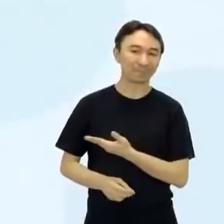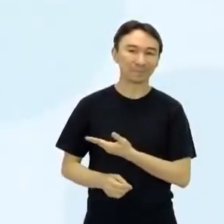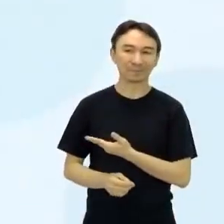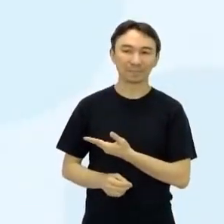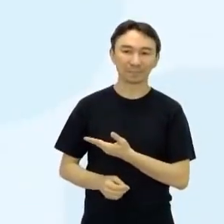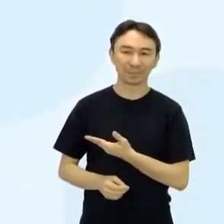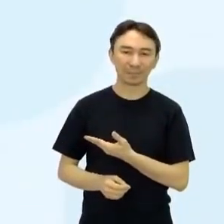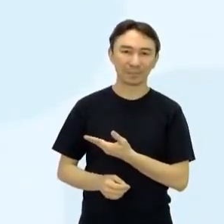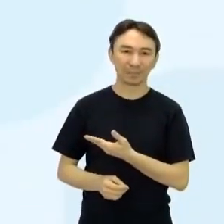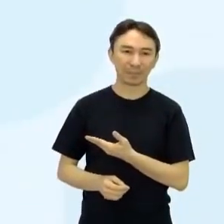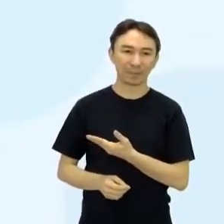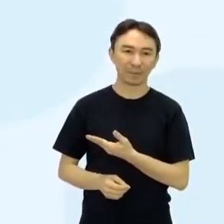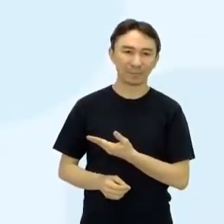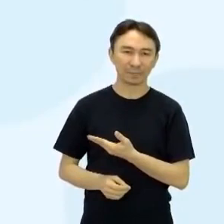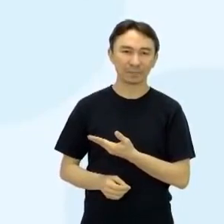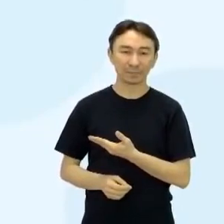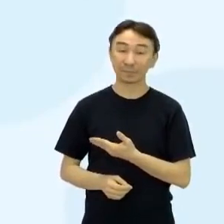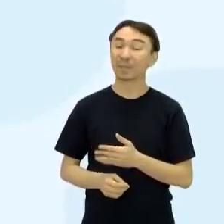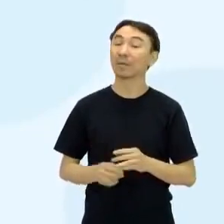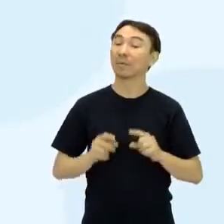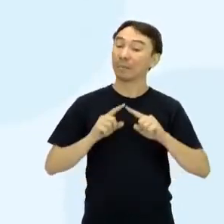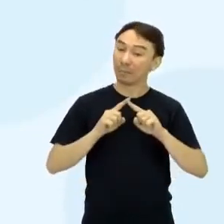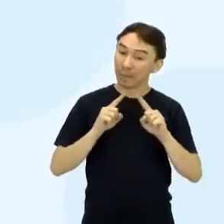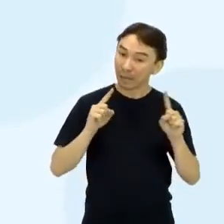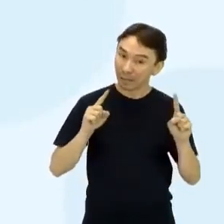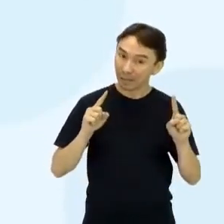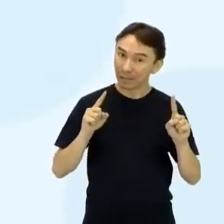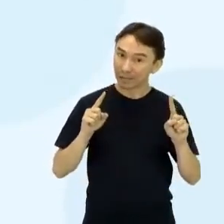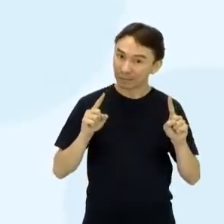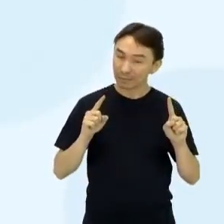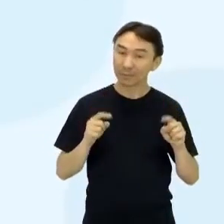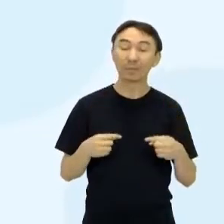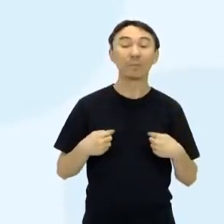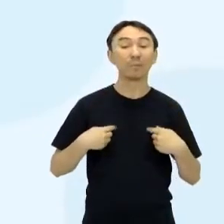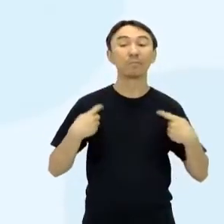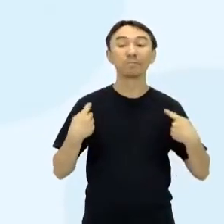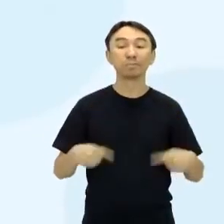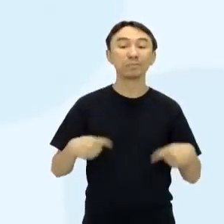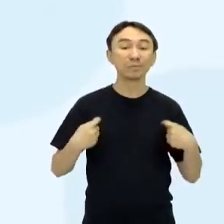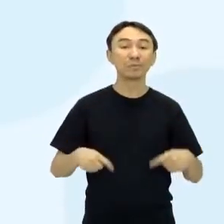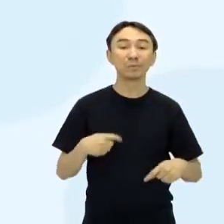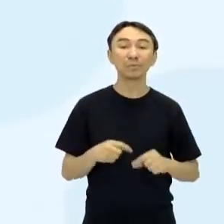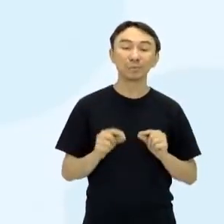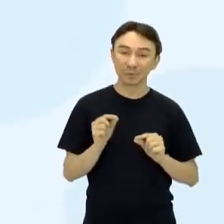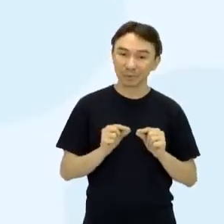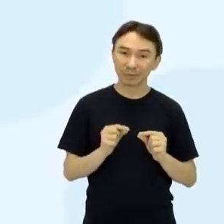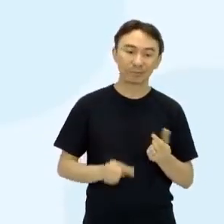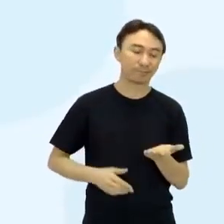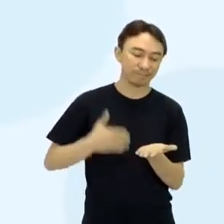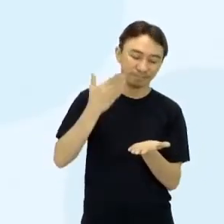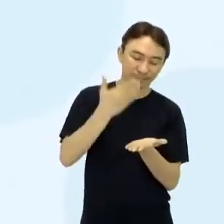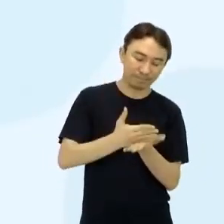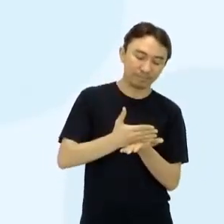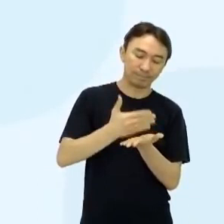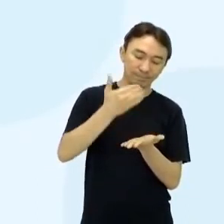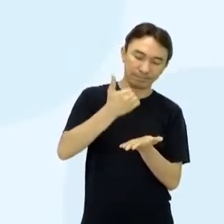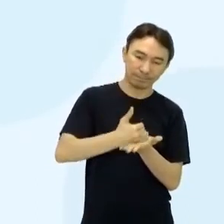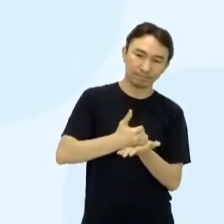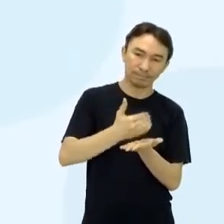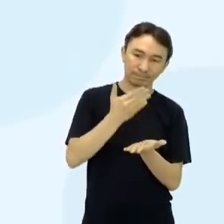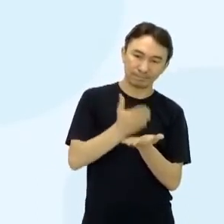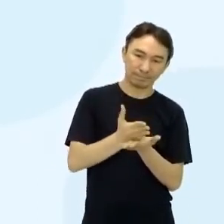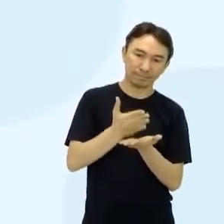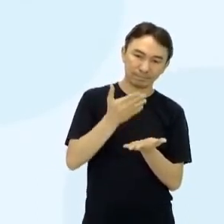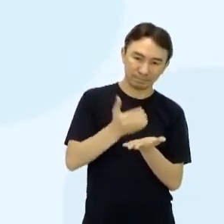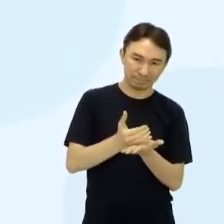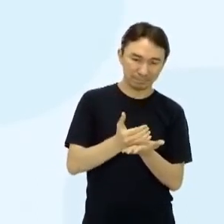entender. Olha só. Mas, para isso, eu preciso dividi-la primeiro. Tá? Então, se eu